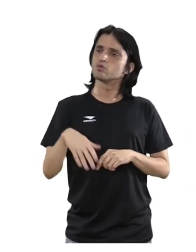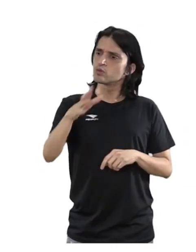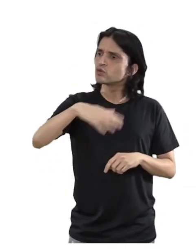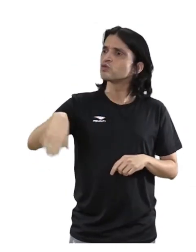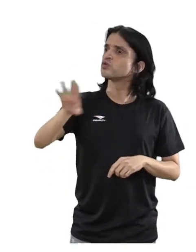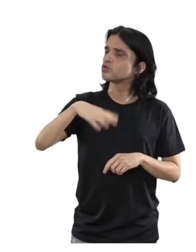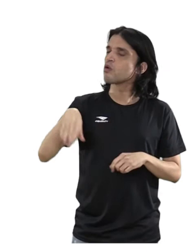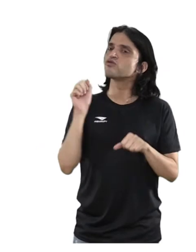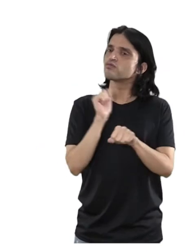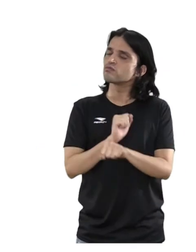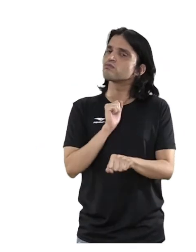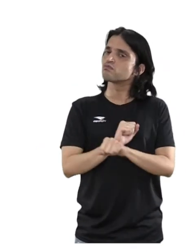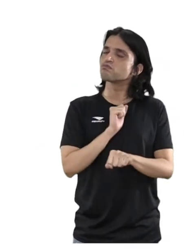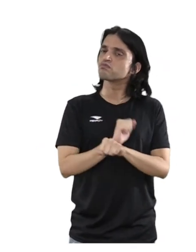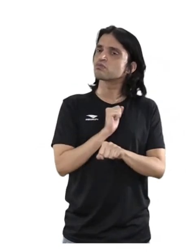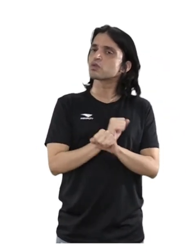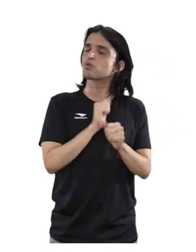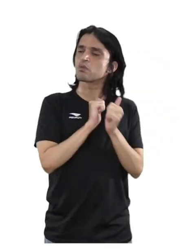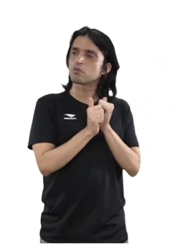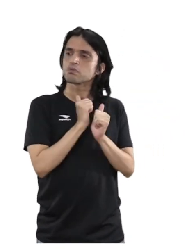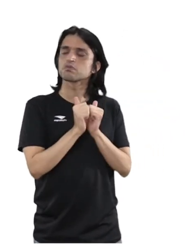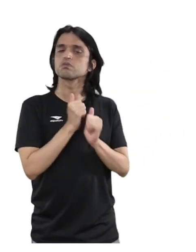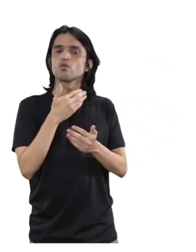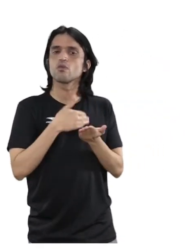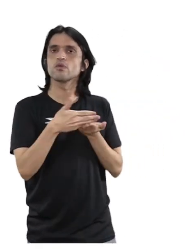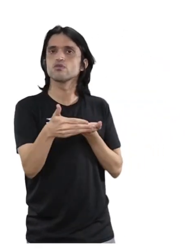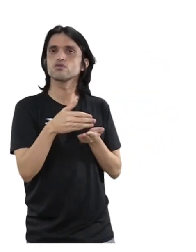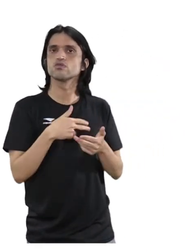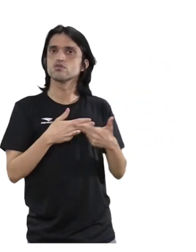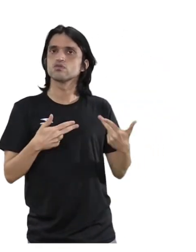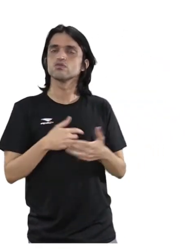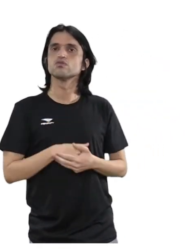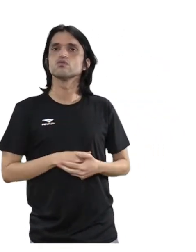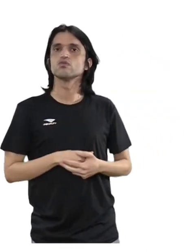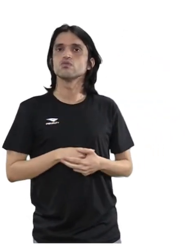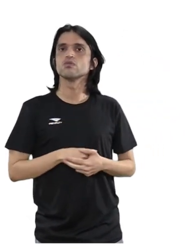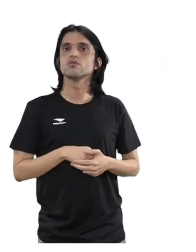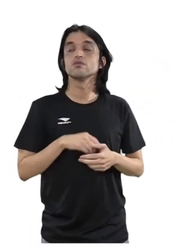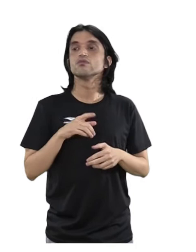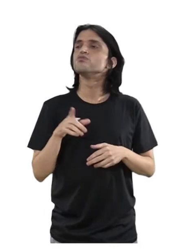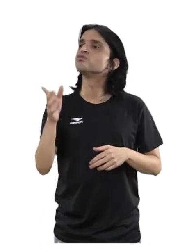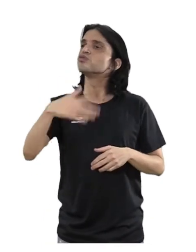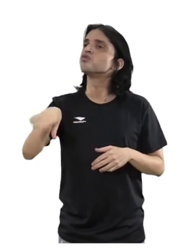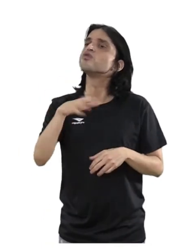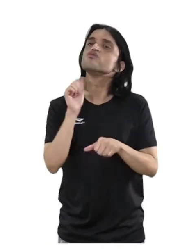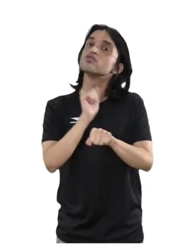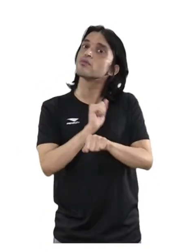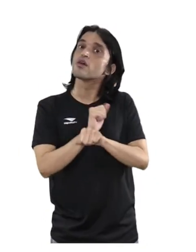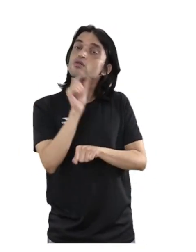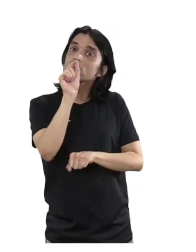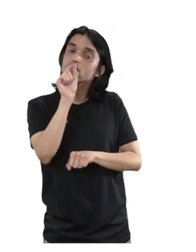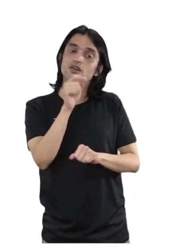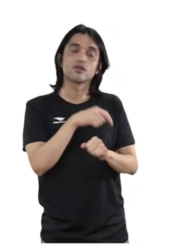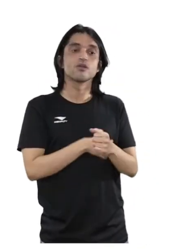só. Todos aguardam o quê? O início do jogo, eu tenho aí o meu